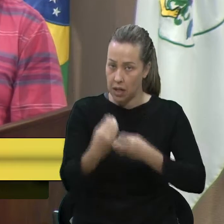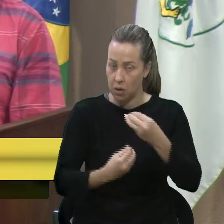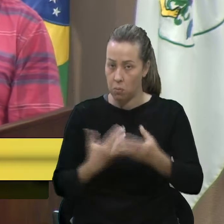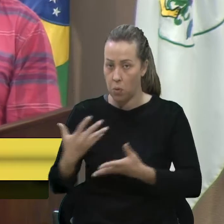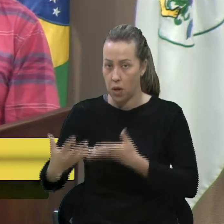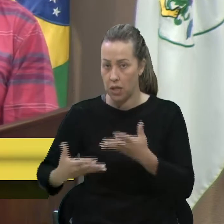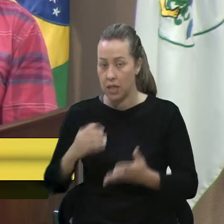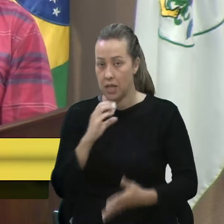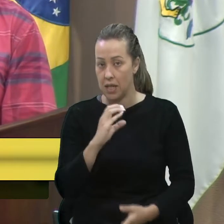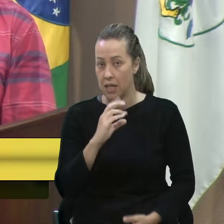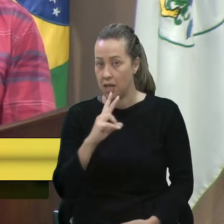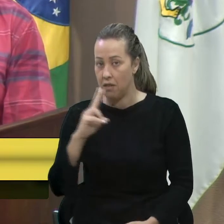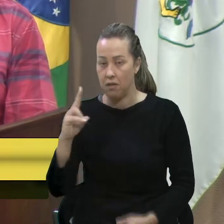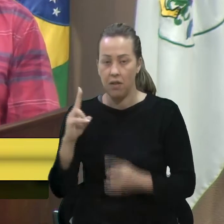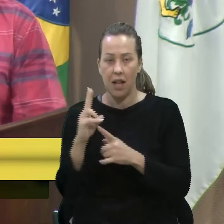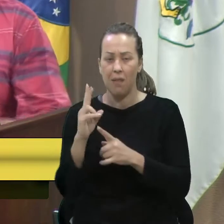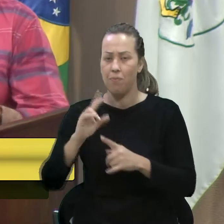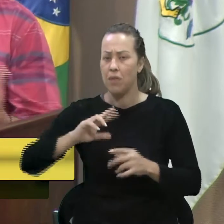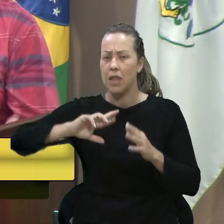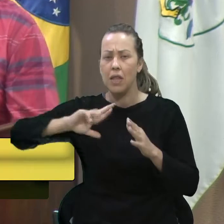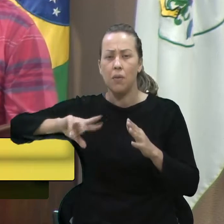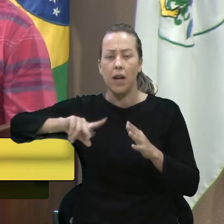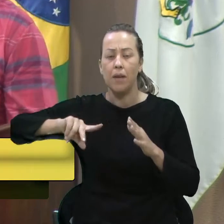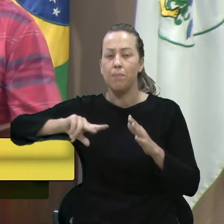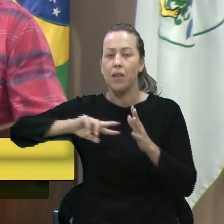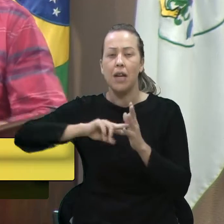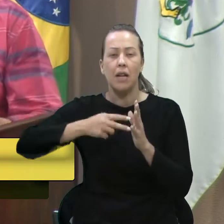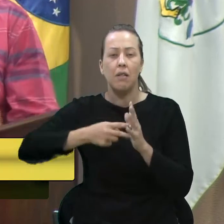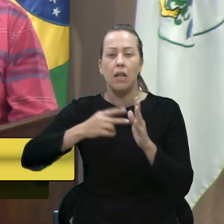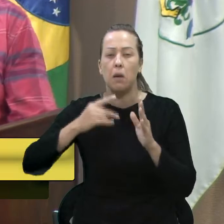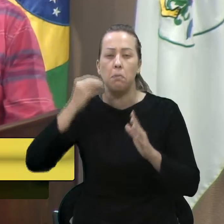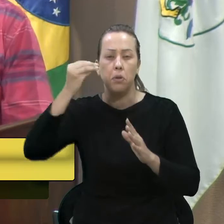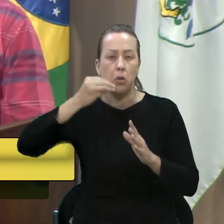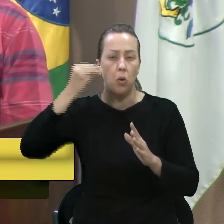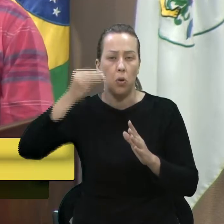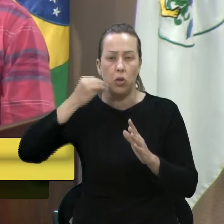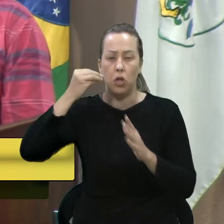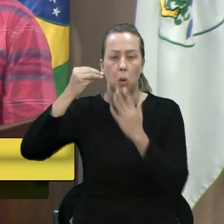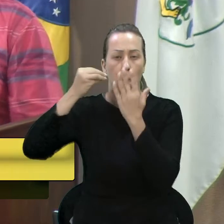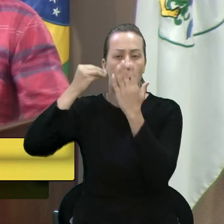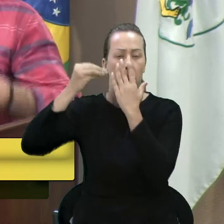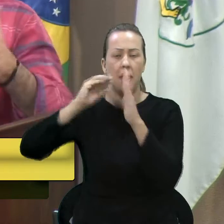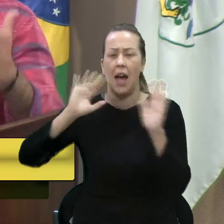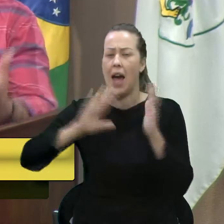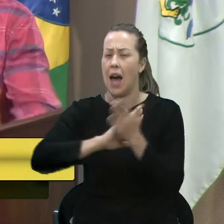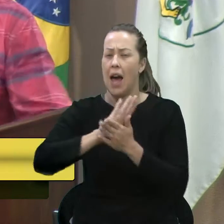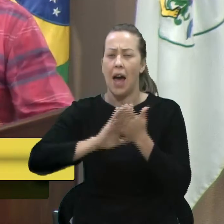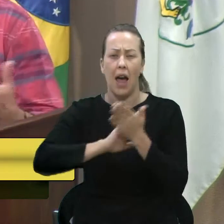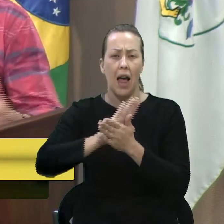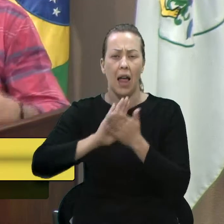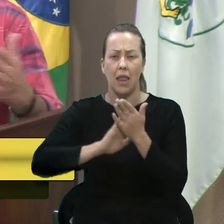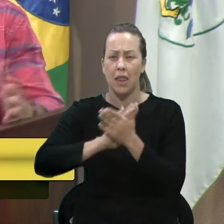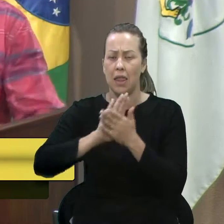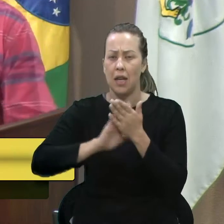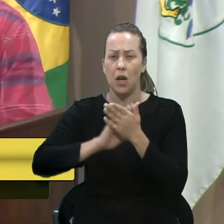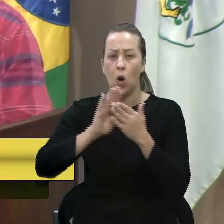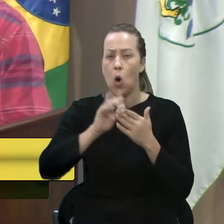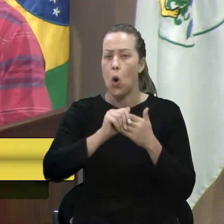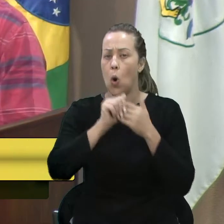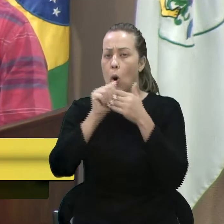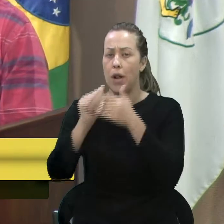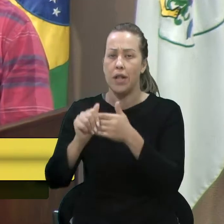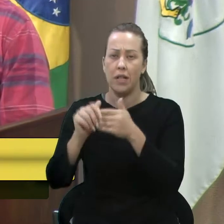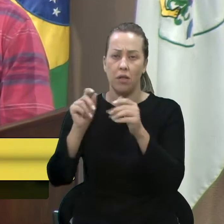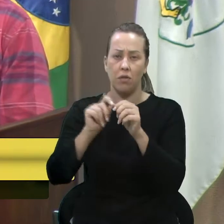O CVV não é uma entidade de psicologia, de psiquiatria, de orientação, o que a pessoa tem que fazer na